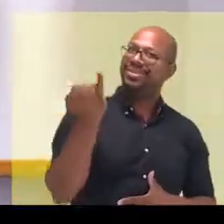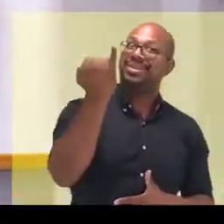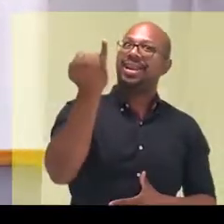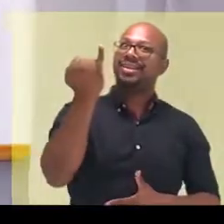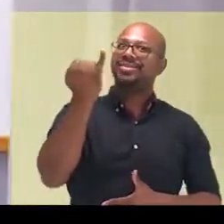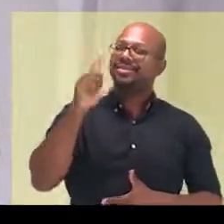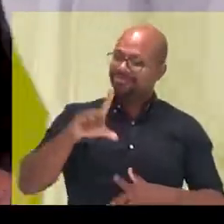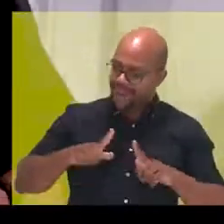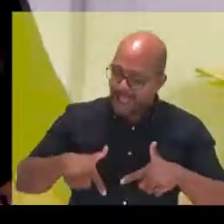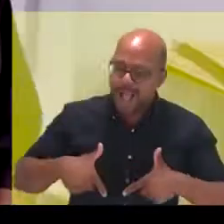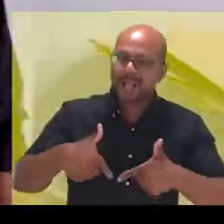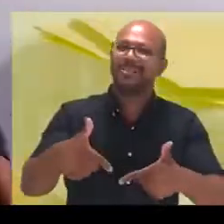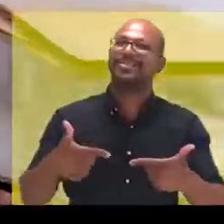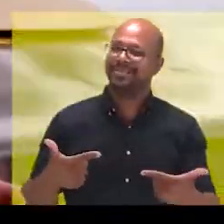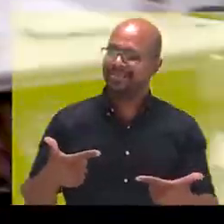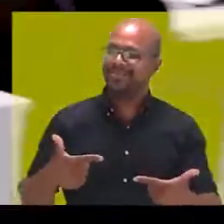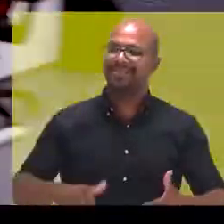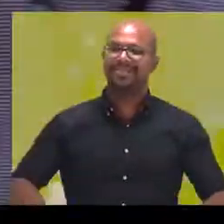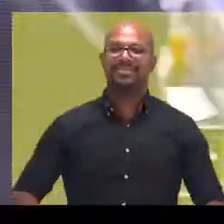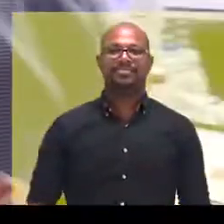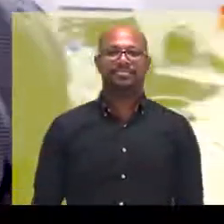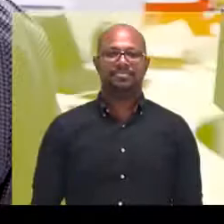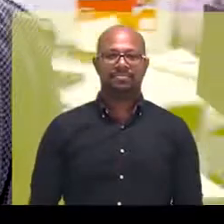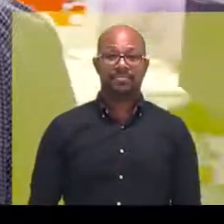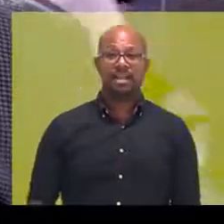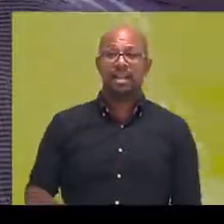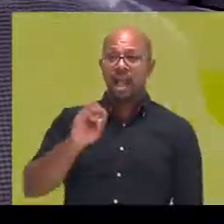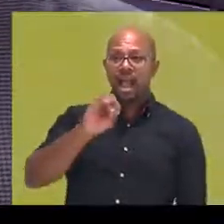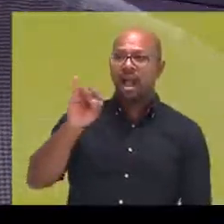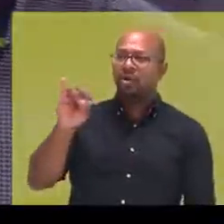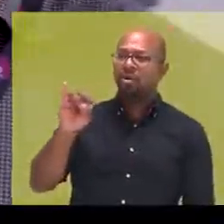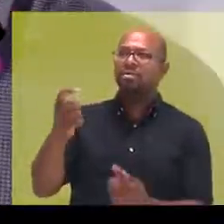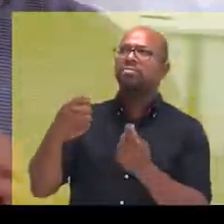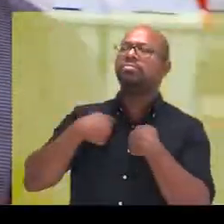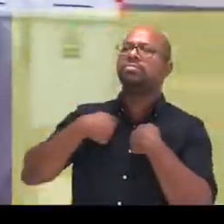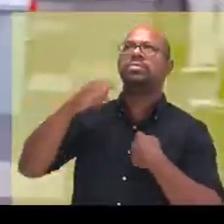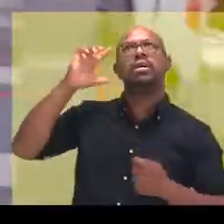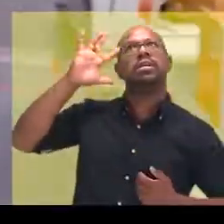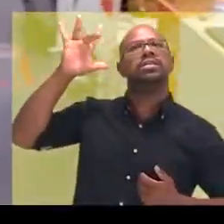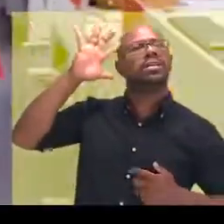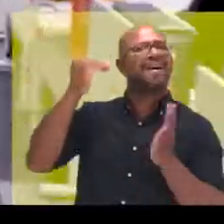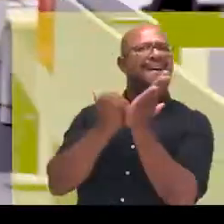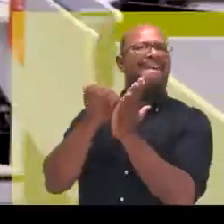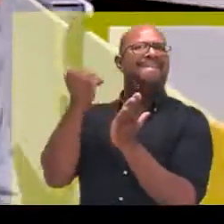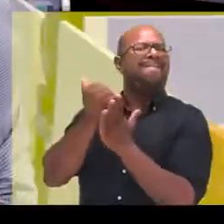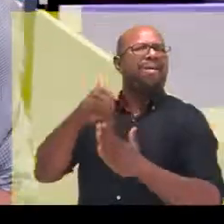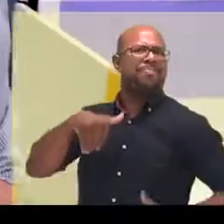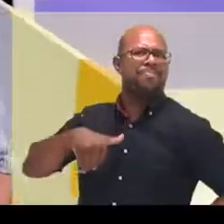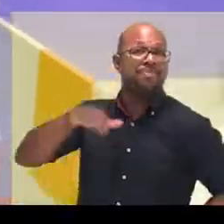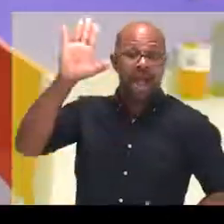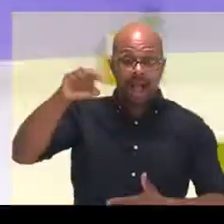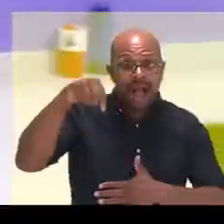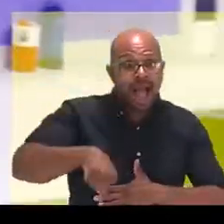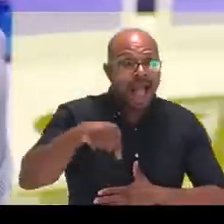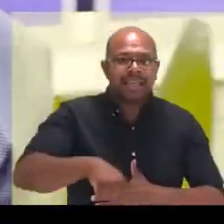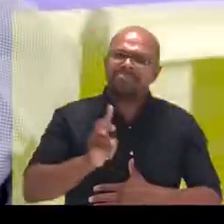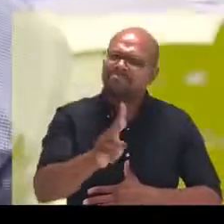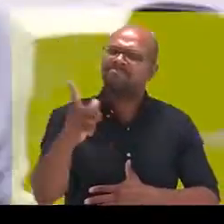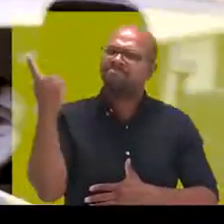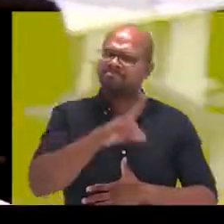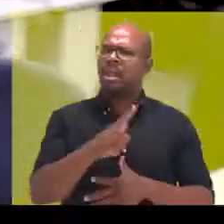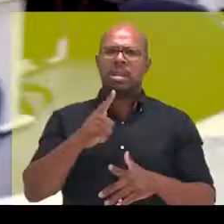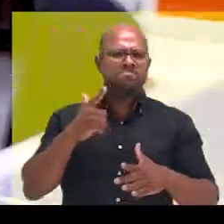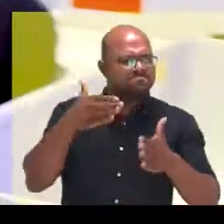tudo, nas atitudes. A Oi me ensinou a pensar fora da caixa, a ir além. Aqui, a gente